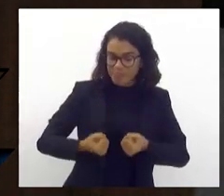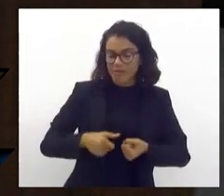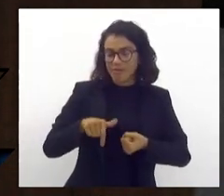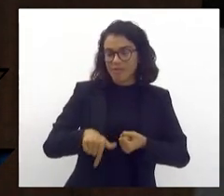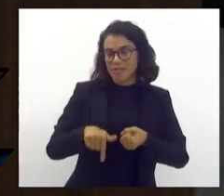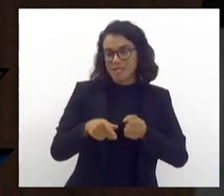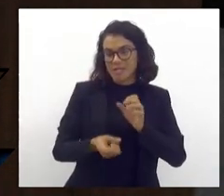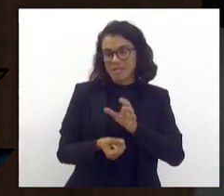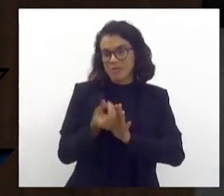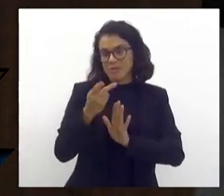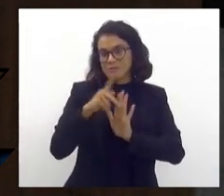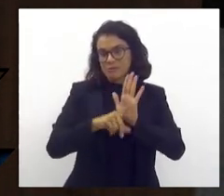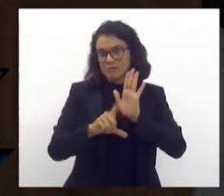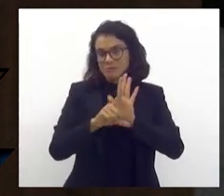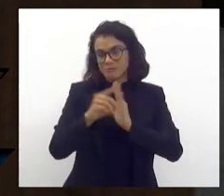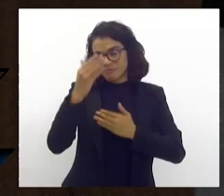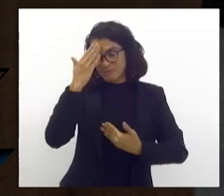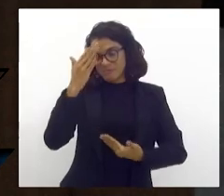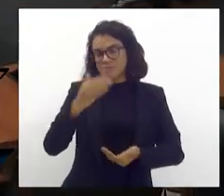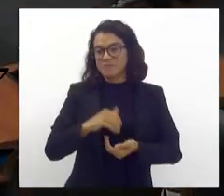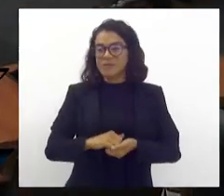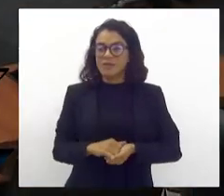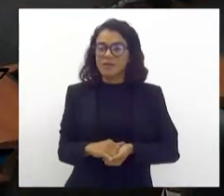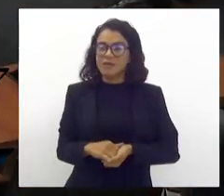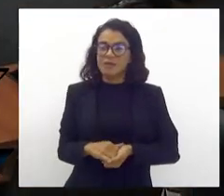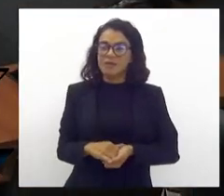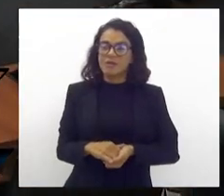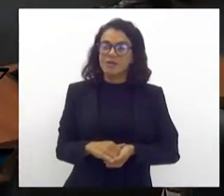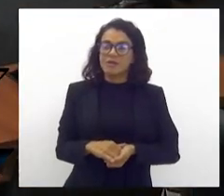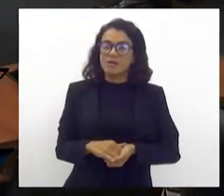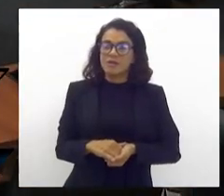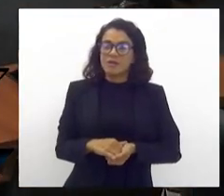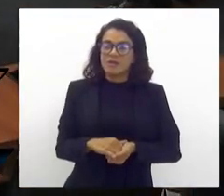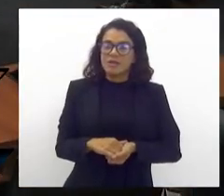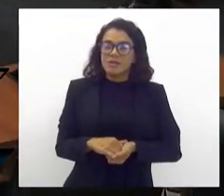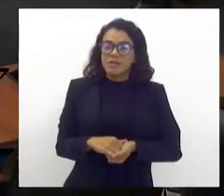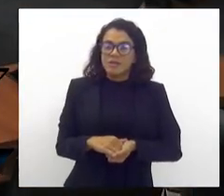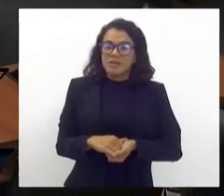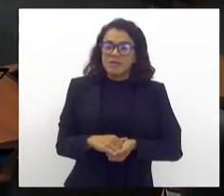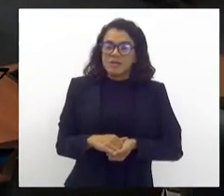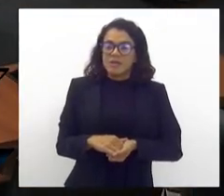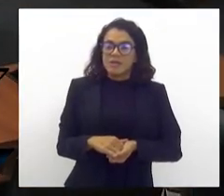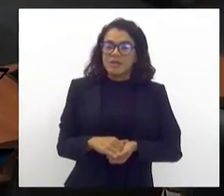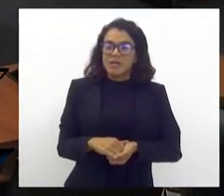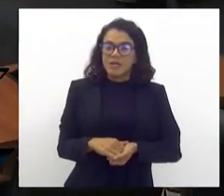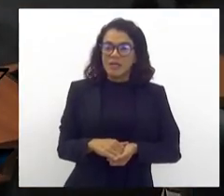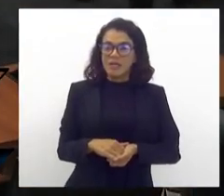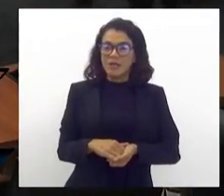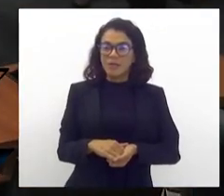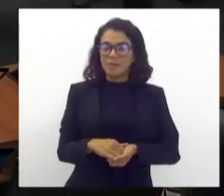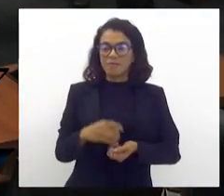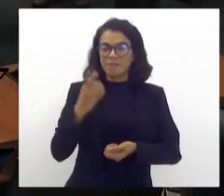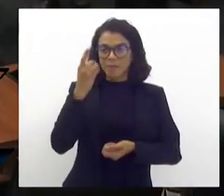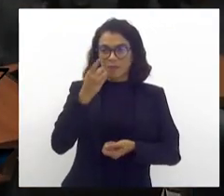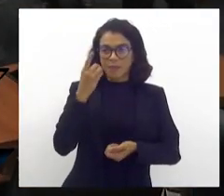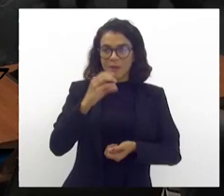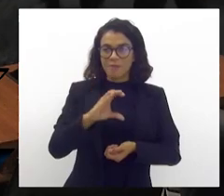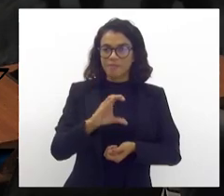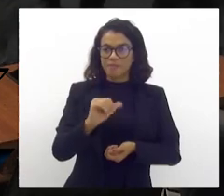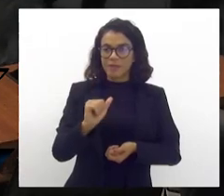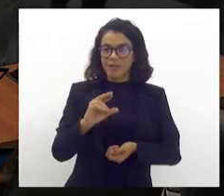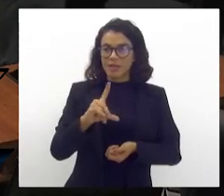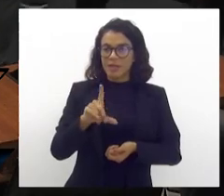importante para a nossa juventude. Muito obrigado. Pela ordem, senhor presidente. Muito obrigado, deputado Chico Machado. Deputada Carla